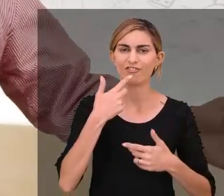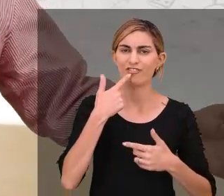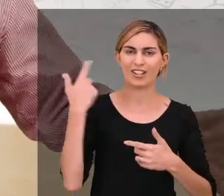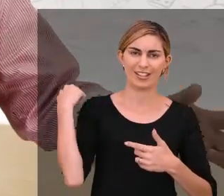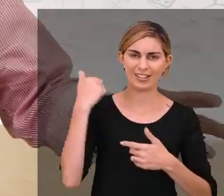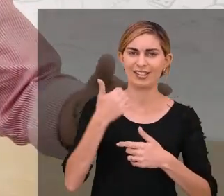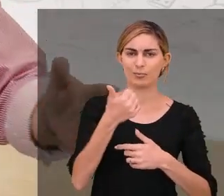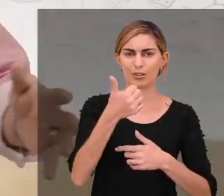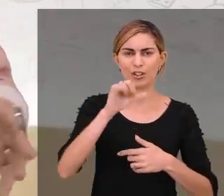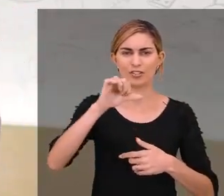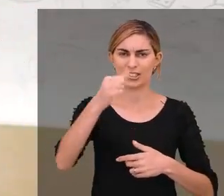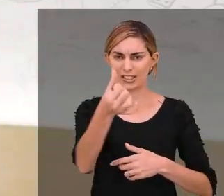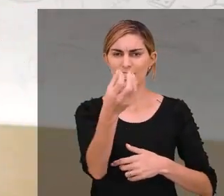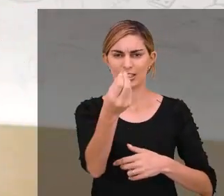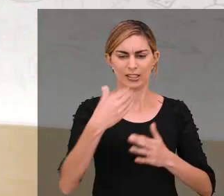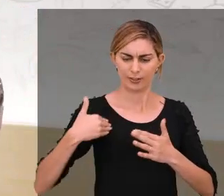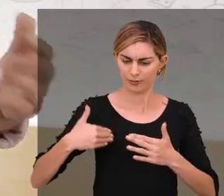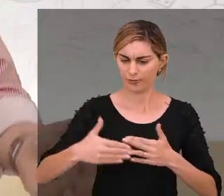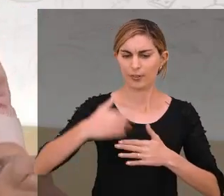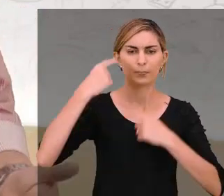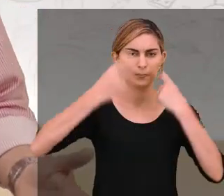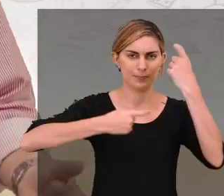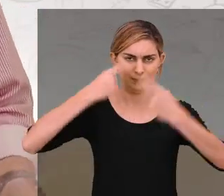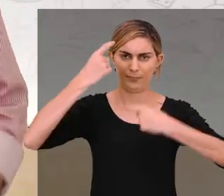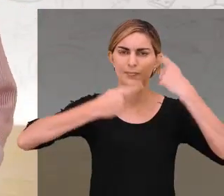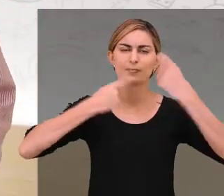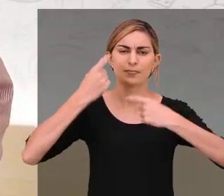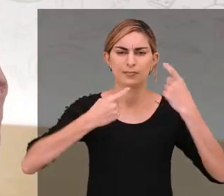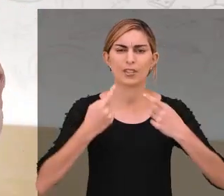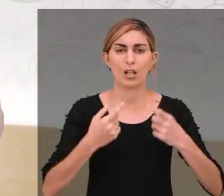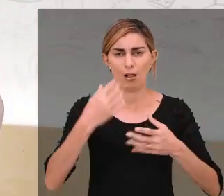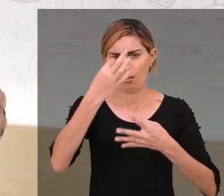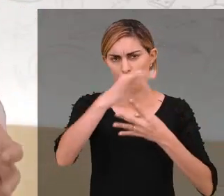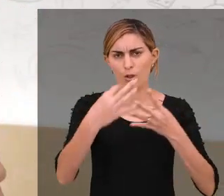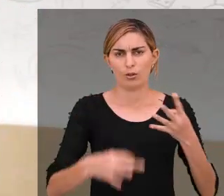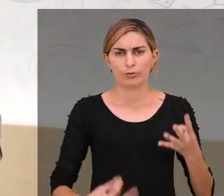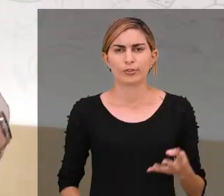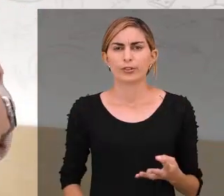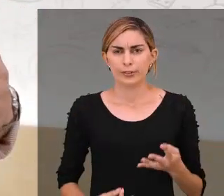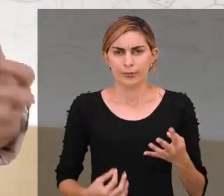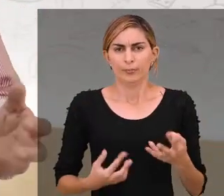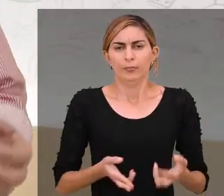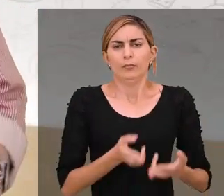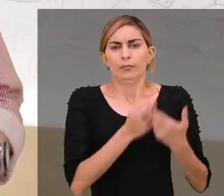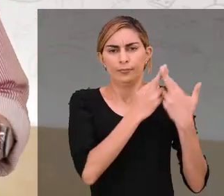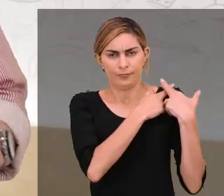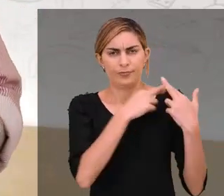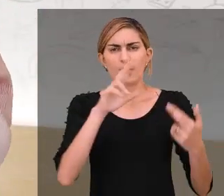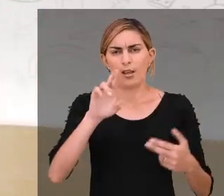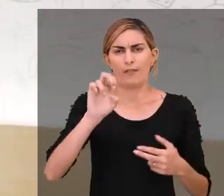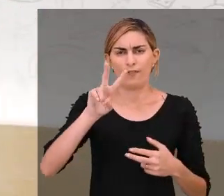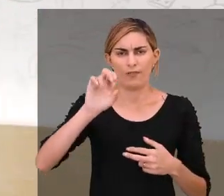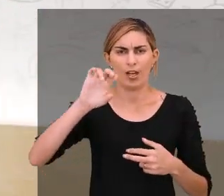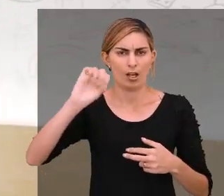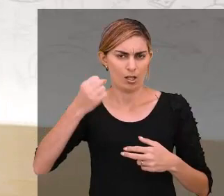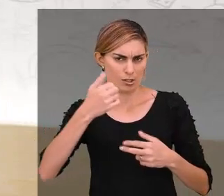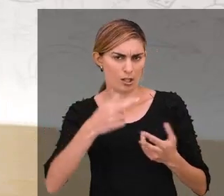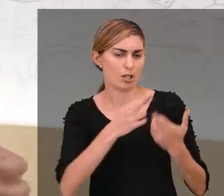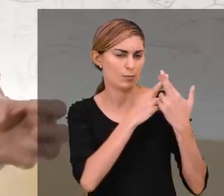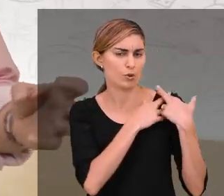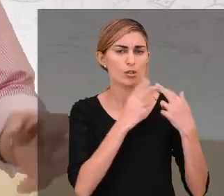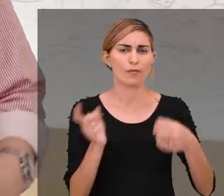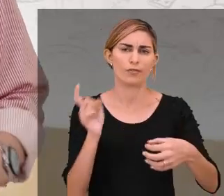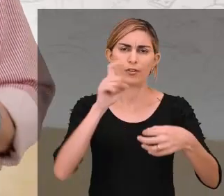pouco, na década de 60, a gente vem, vamos dizer assim, nos preocupando com isso, e a logística reversa ela é responsável por devolver ao